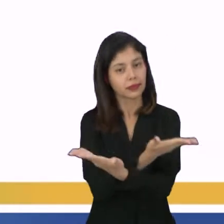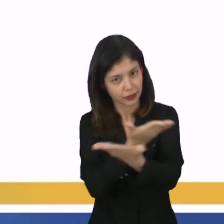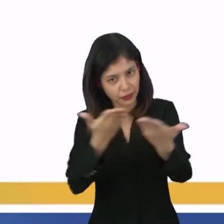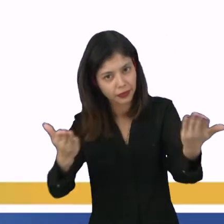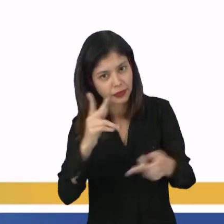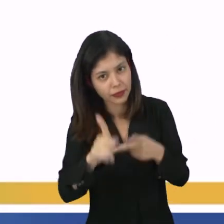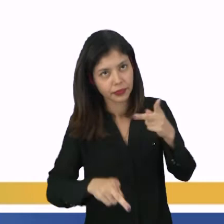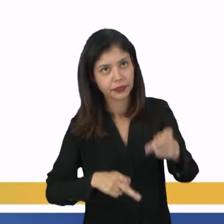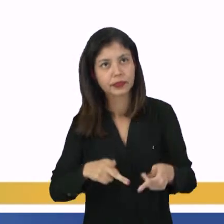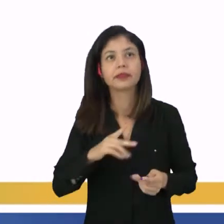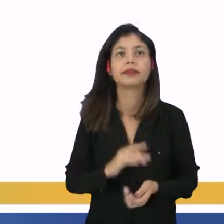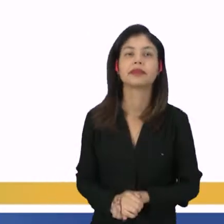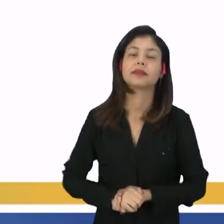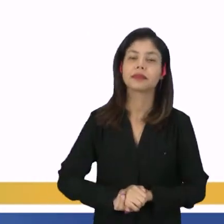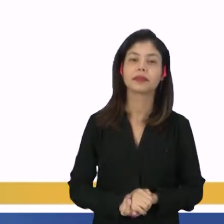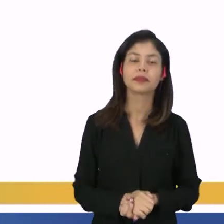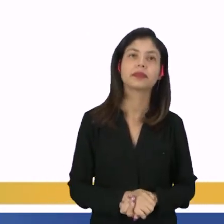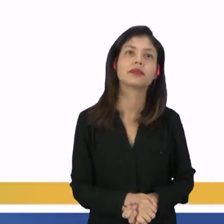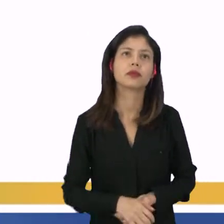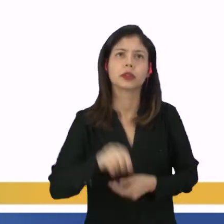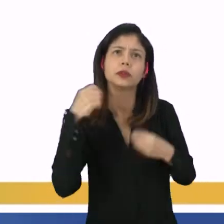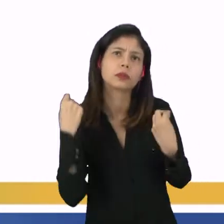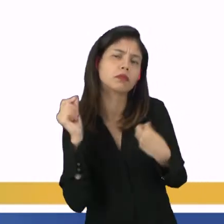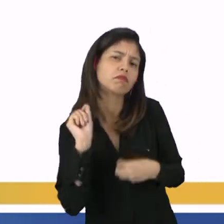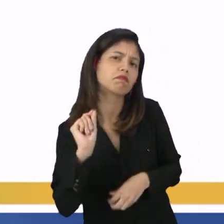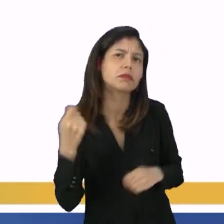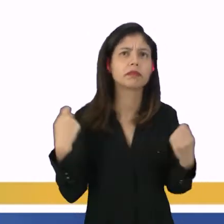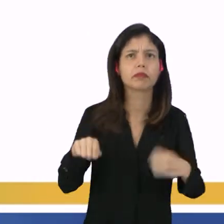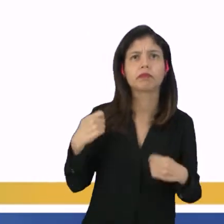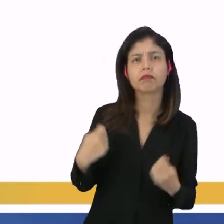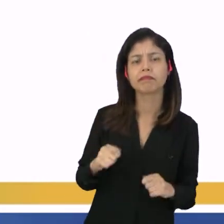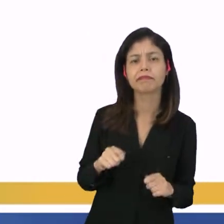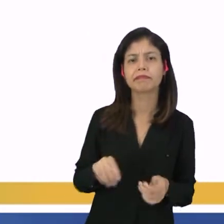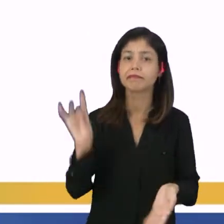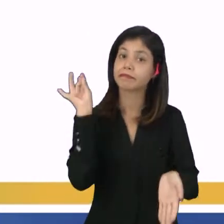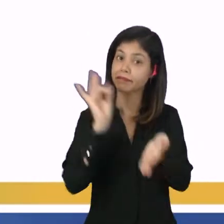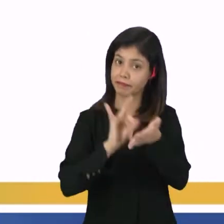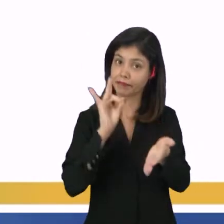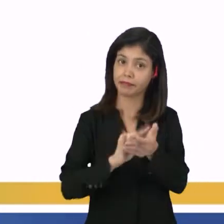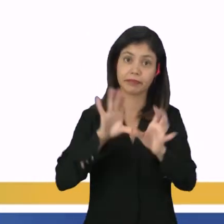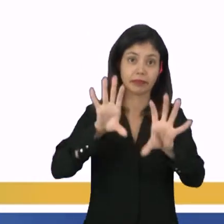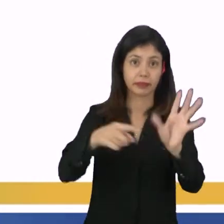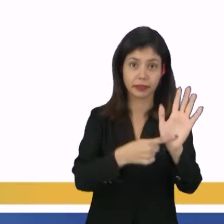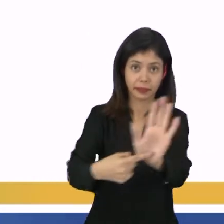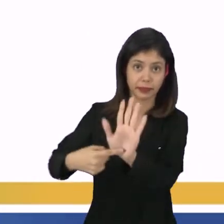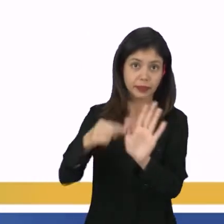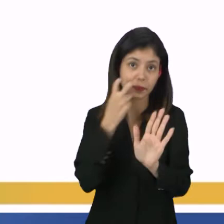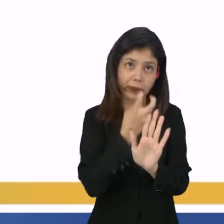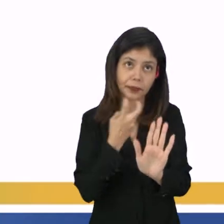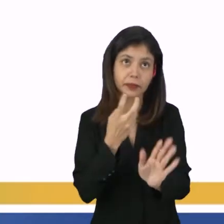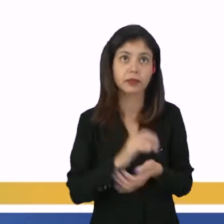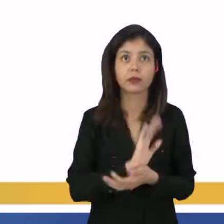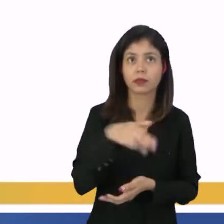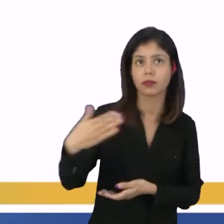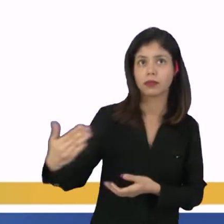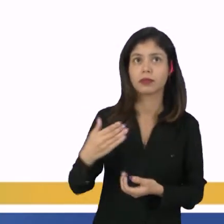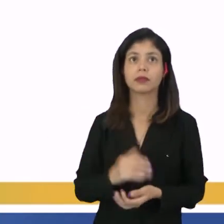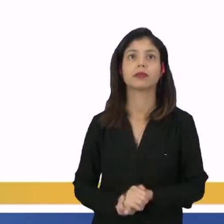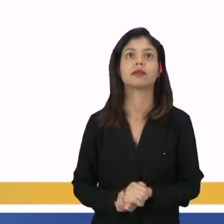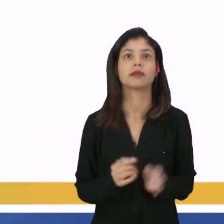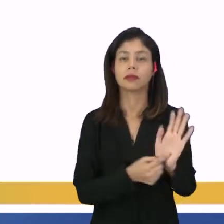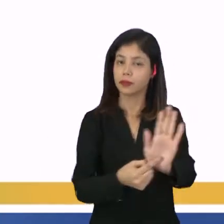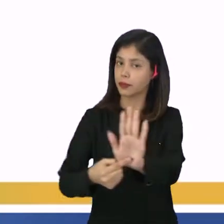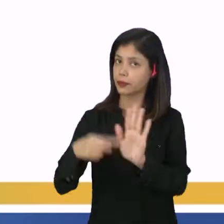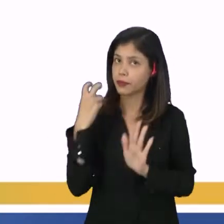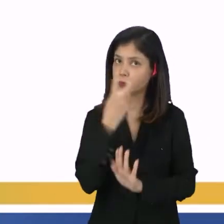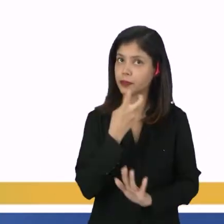plateia. O que é preciso para realizar essa apresentação oral? Quanto ao estilo,